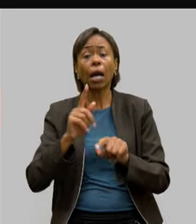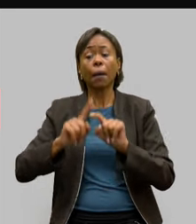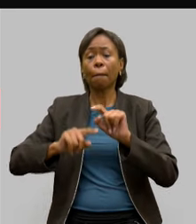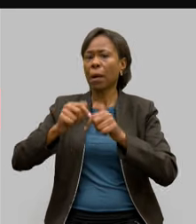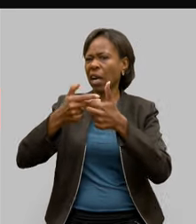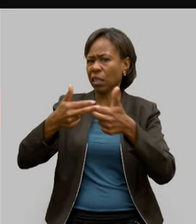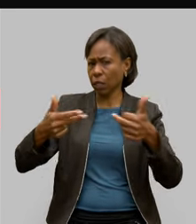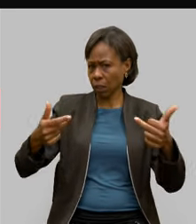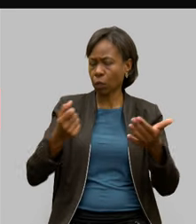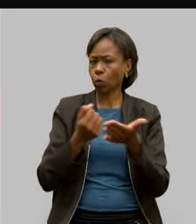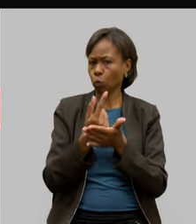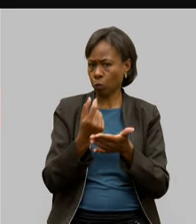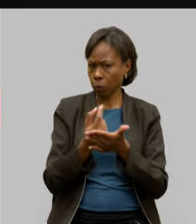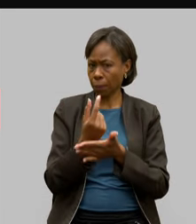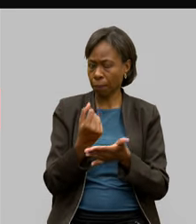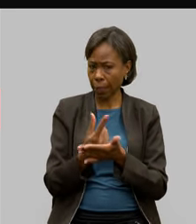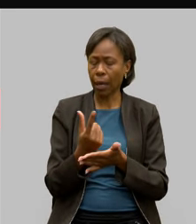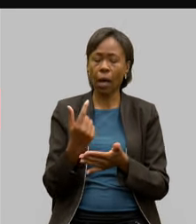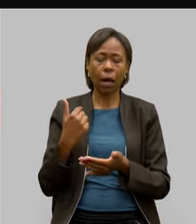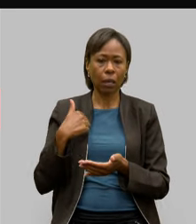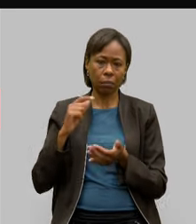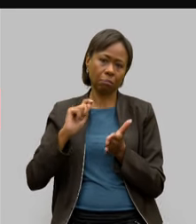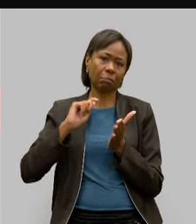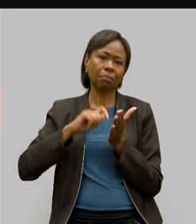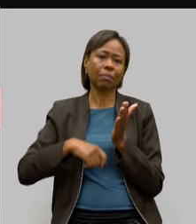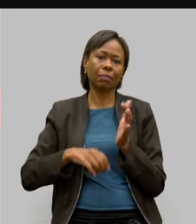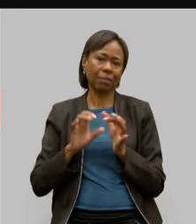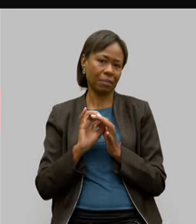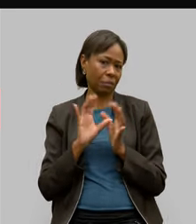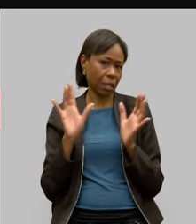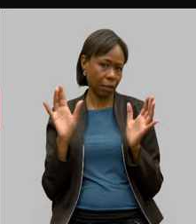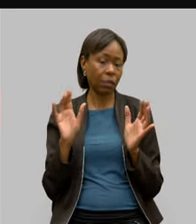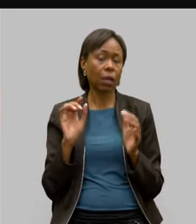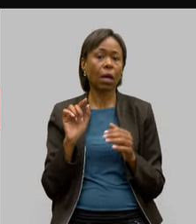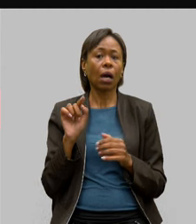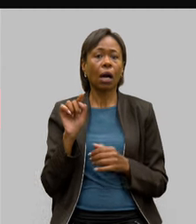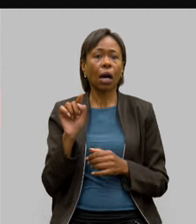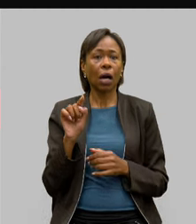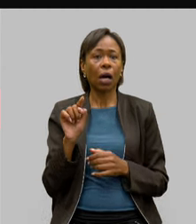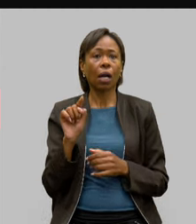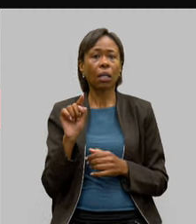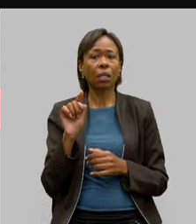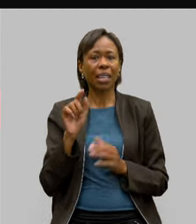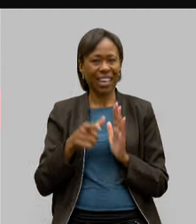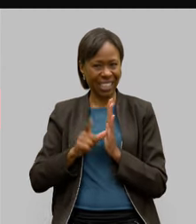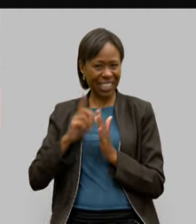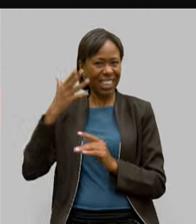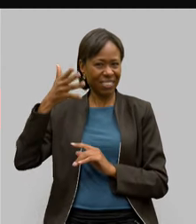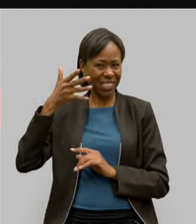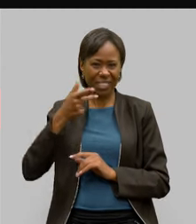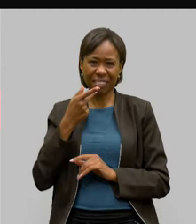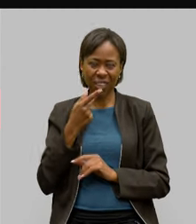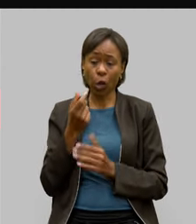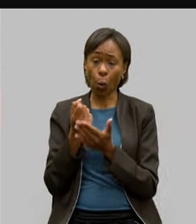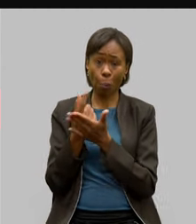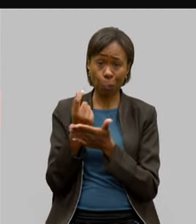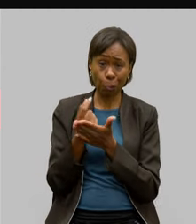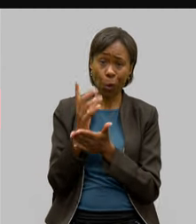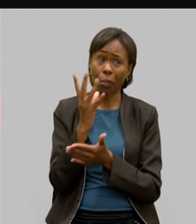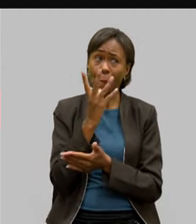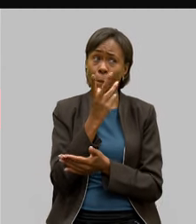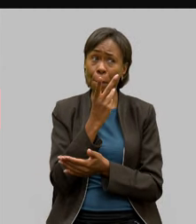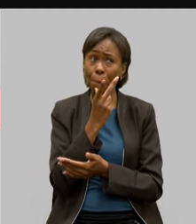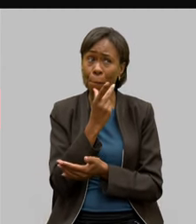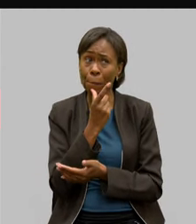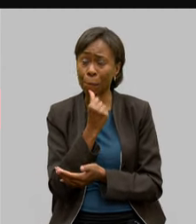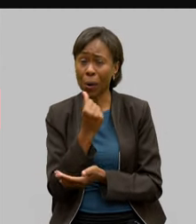pouco a a minha ante antecessora né falou que ela comprou os padrões que ela comprou demora para chegar eu também eu comprei os padrões agora